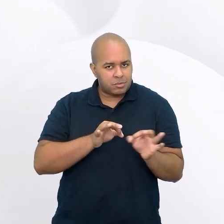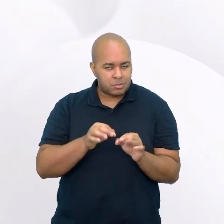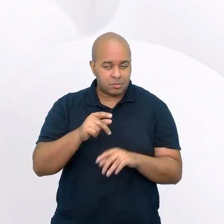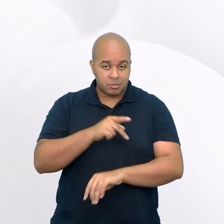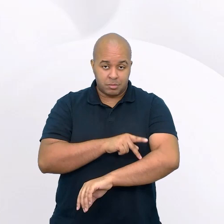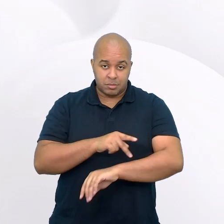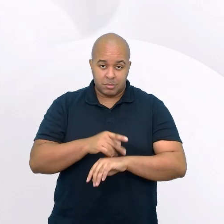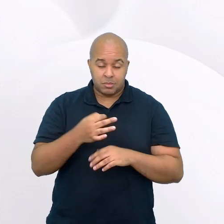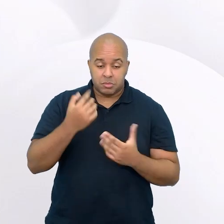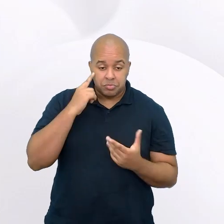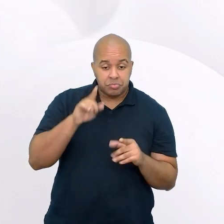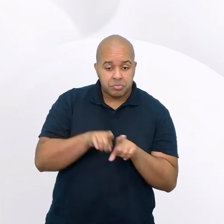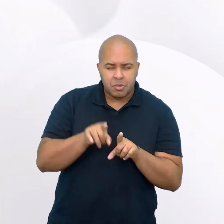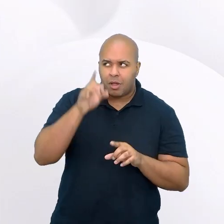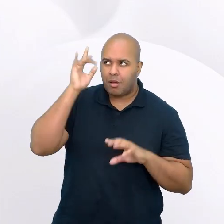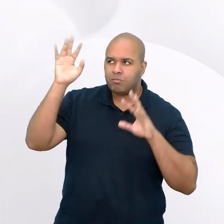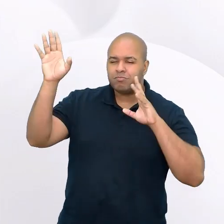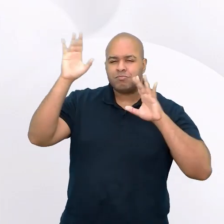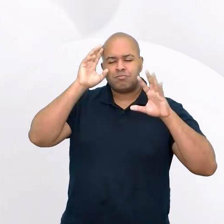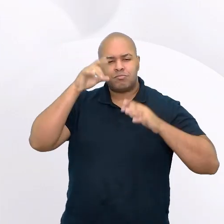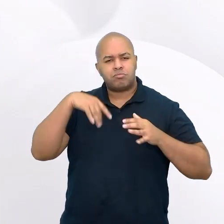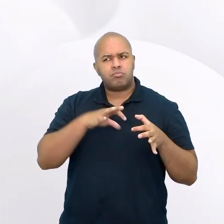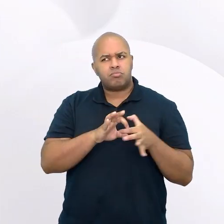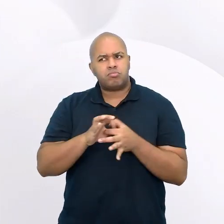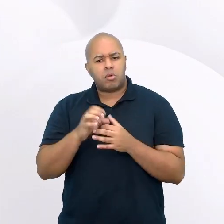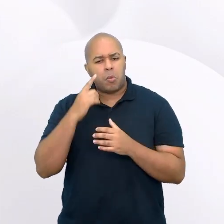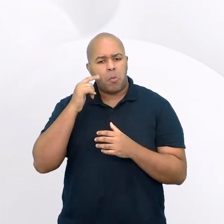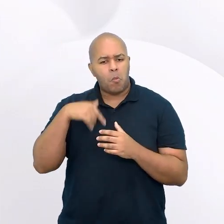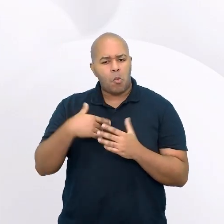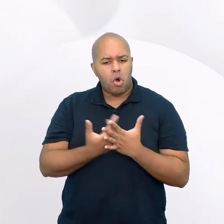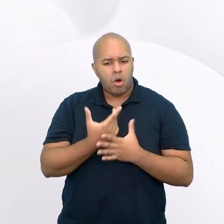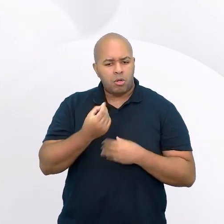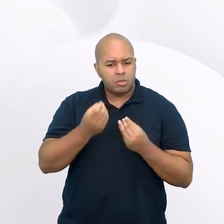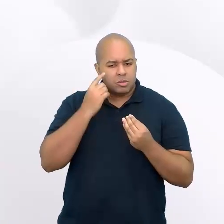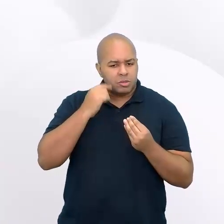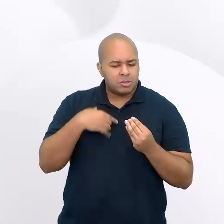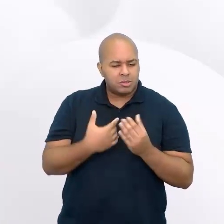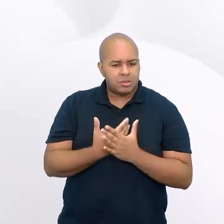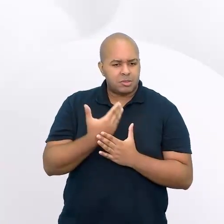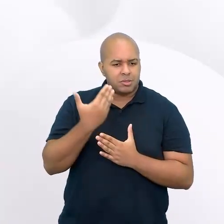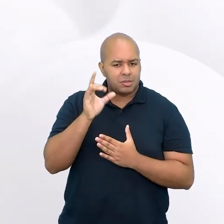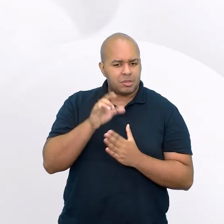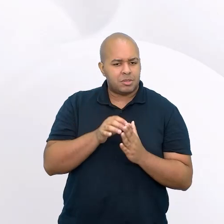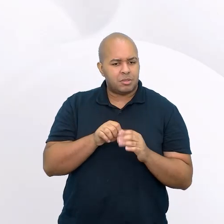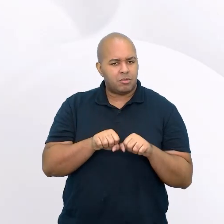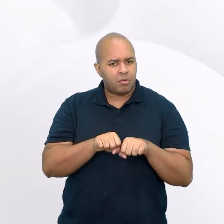pedagógica e também refletir sobre a coerência sistêmica dessa formação continuada